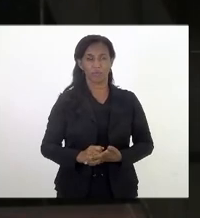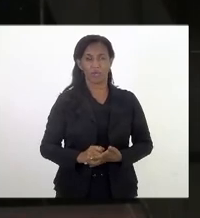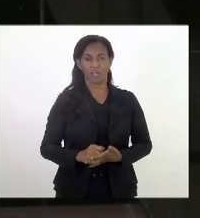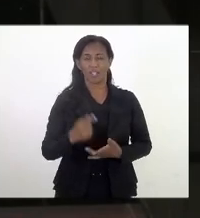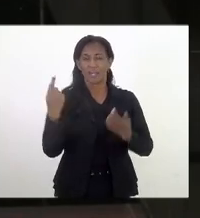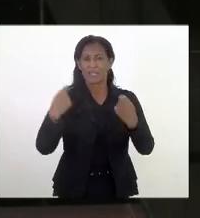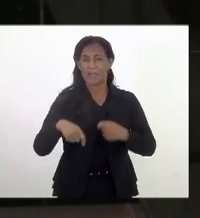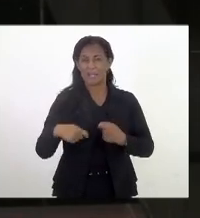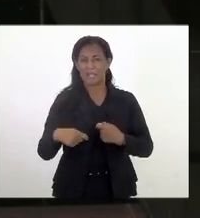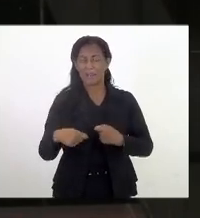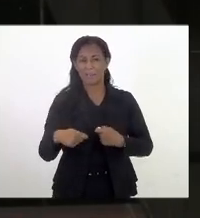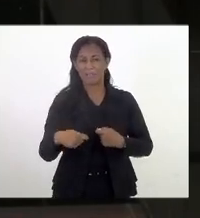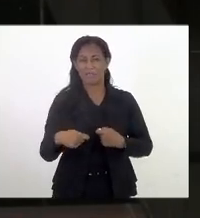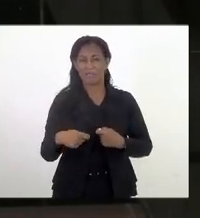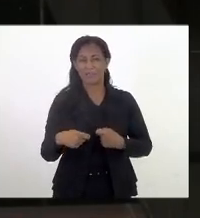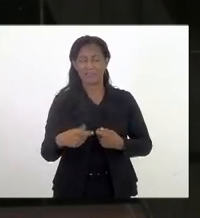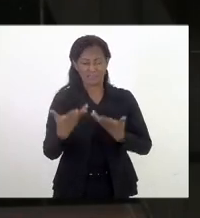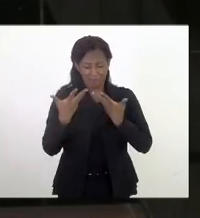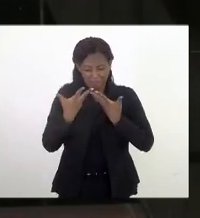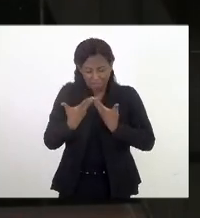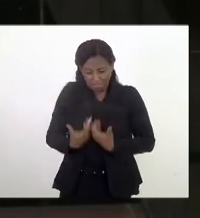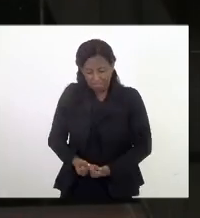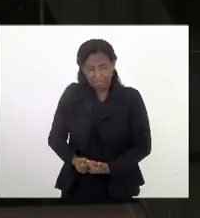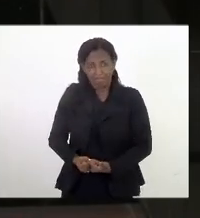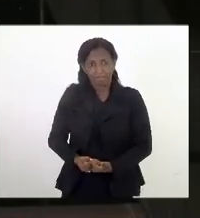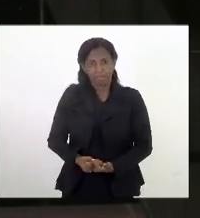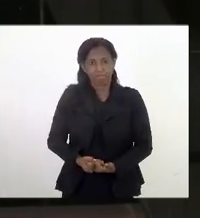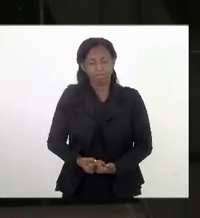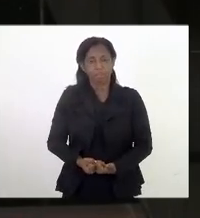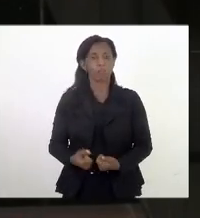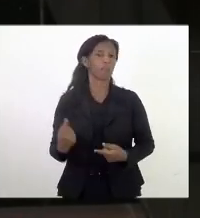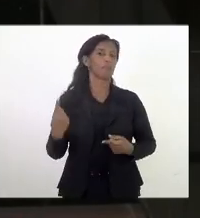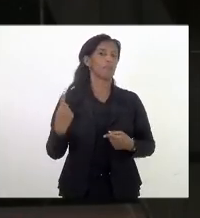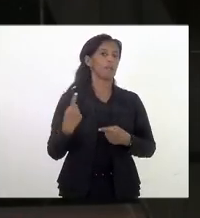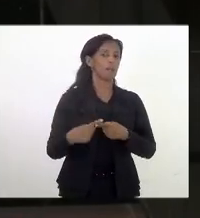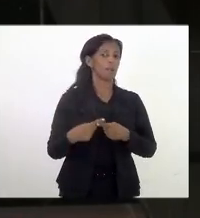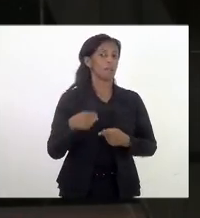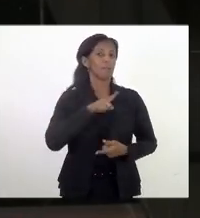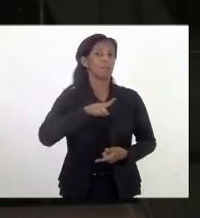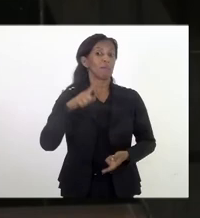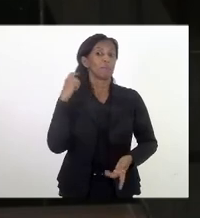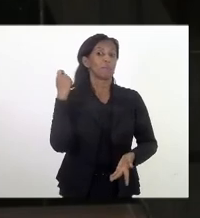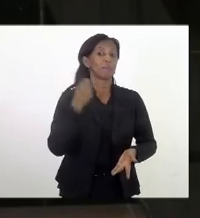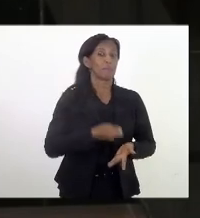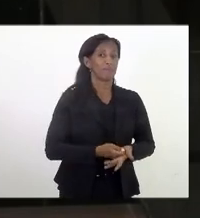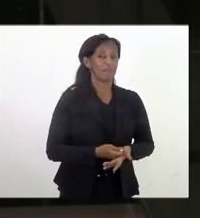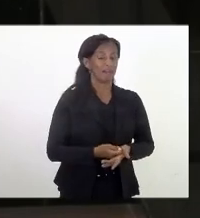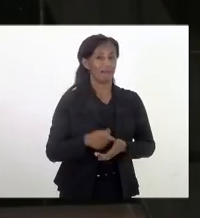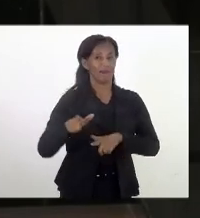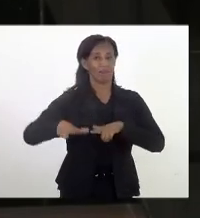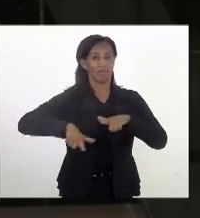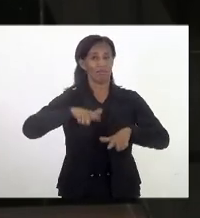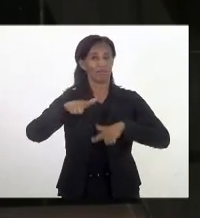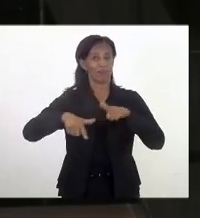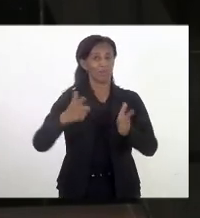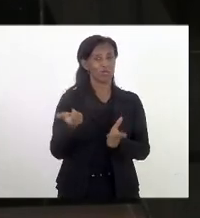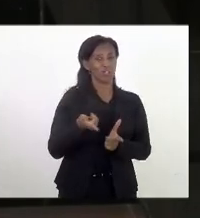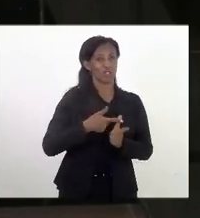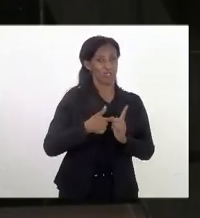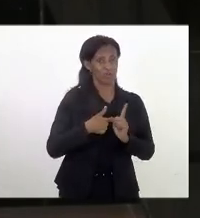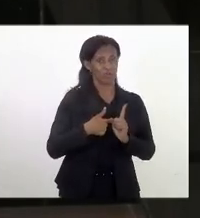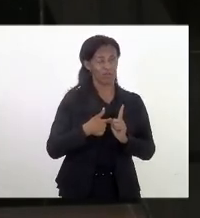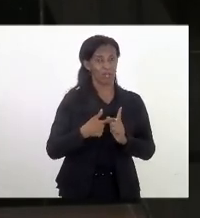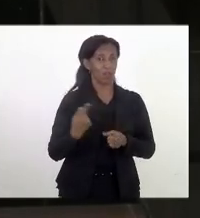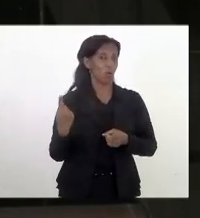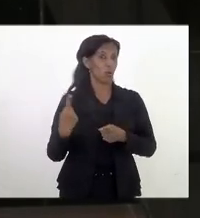engoli-lo a seco, para poder não pagar o serviço da dívida.